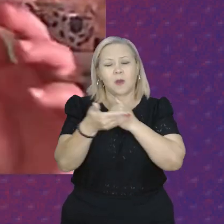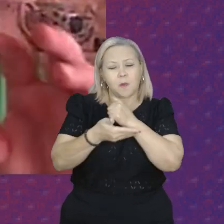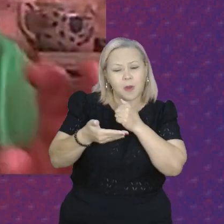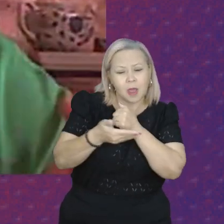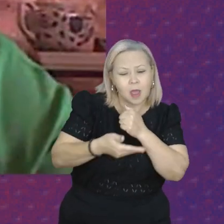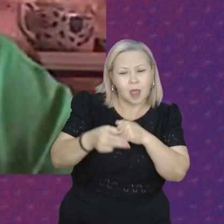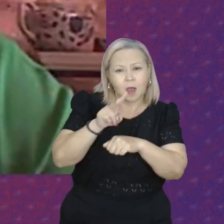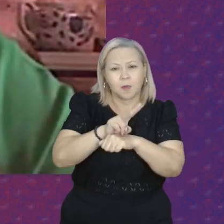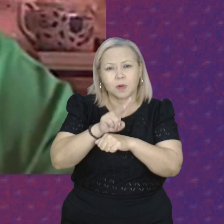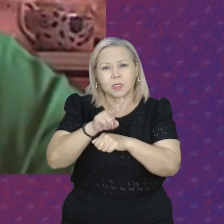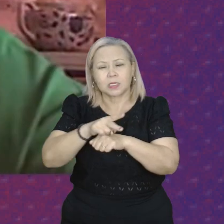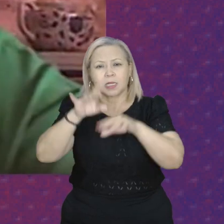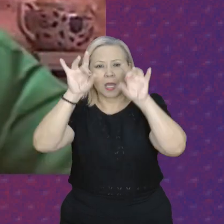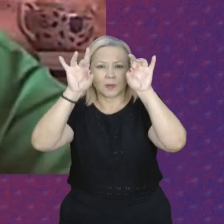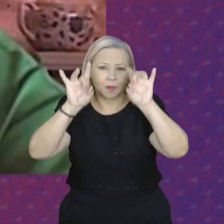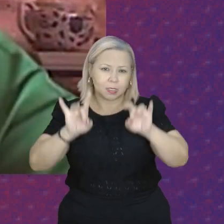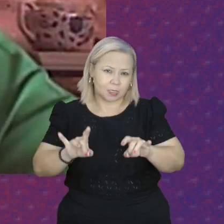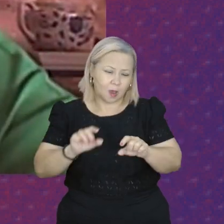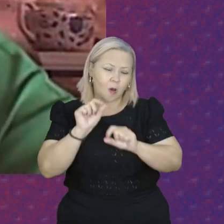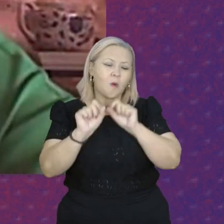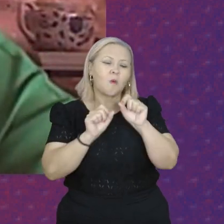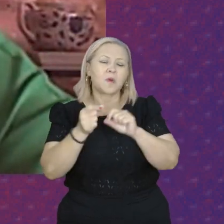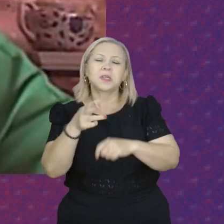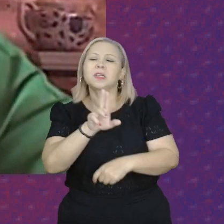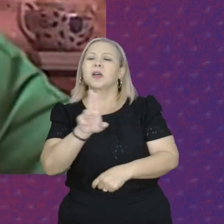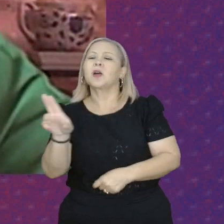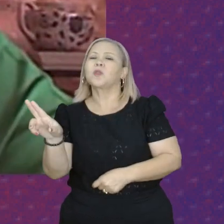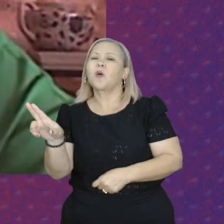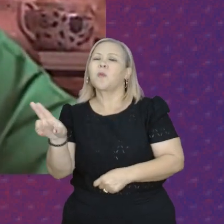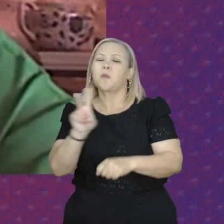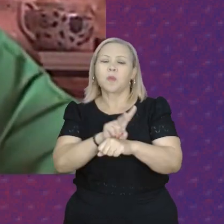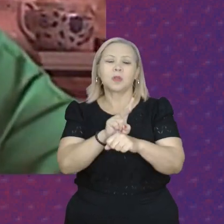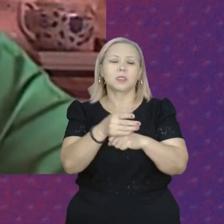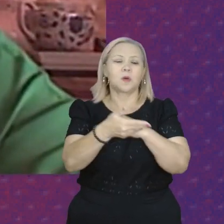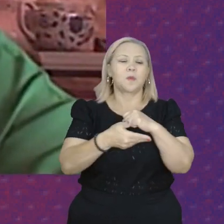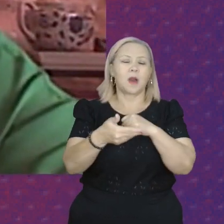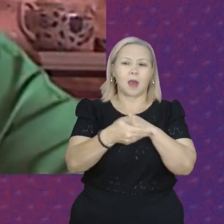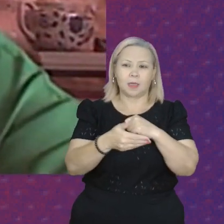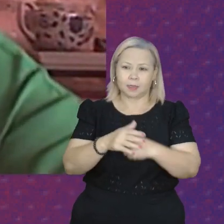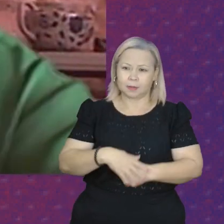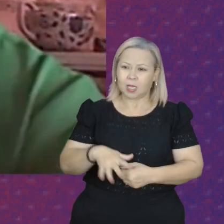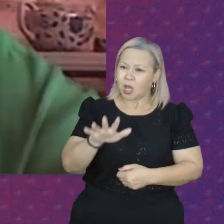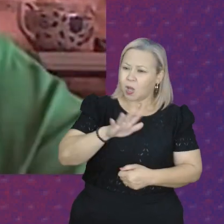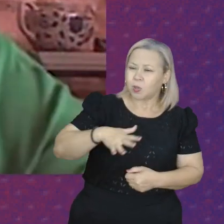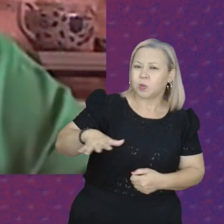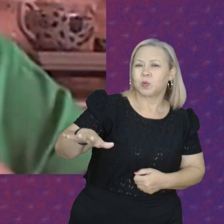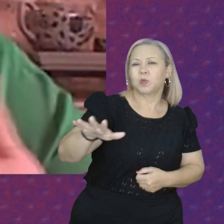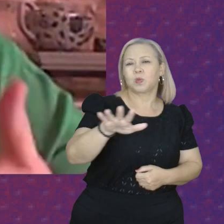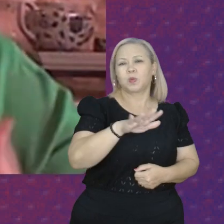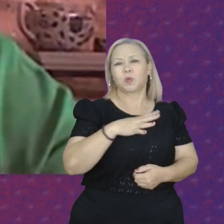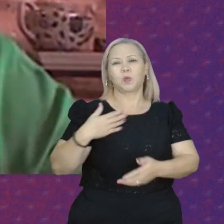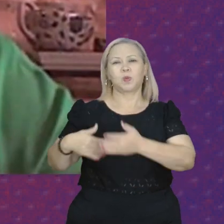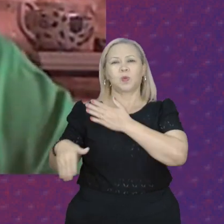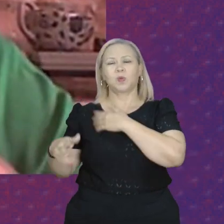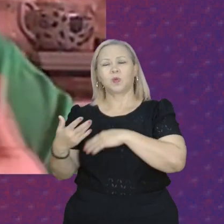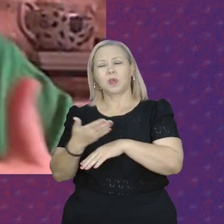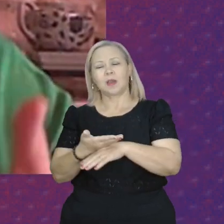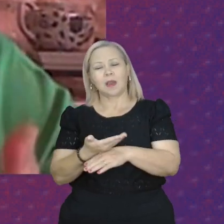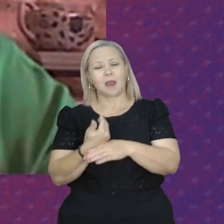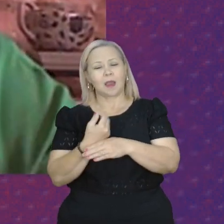da proteção especial. O que é que a gente chamou de proteção básica? Tudo aquilo que era